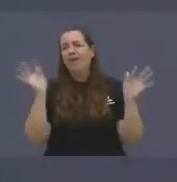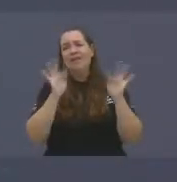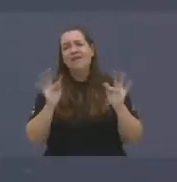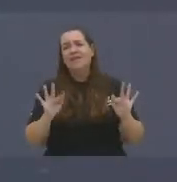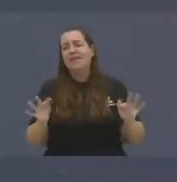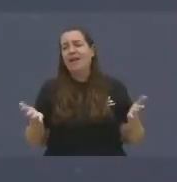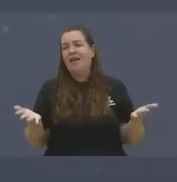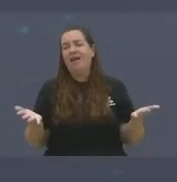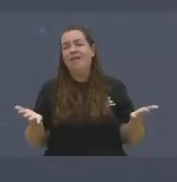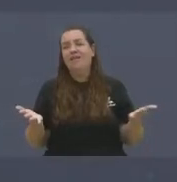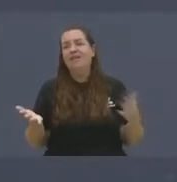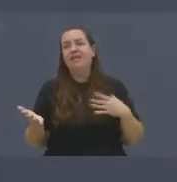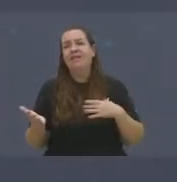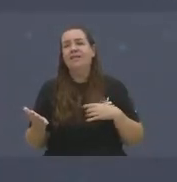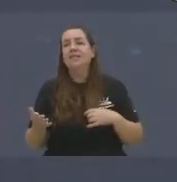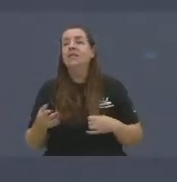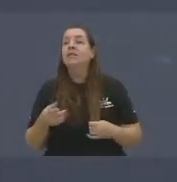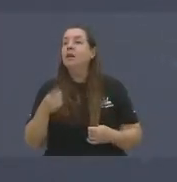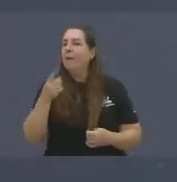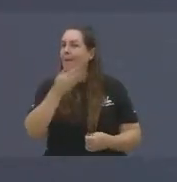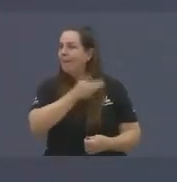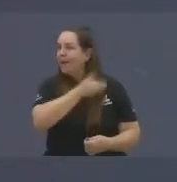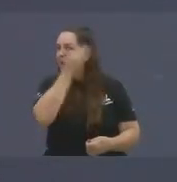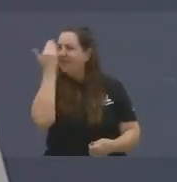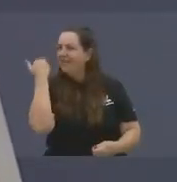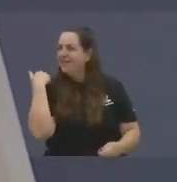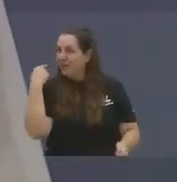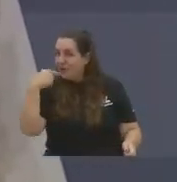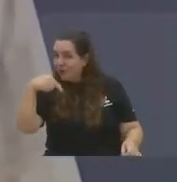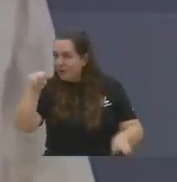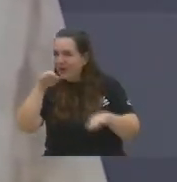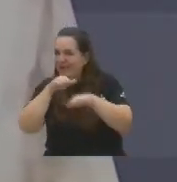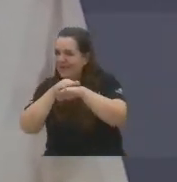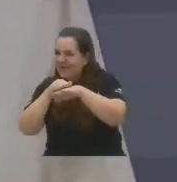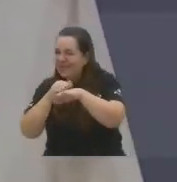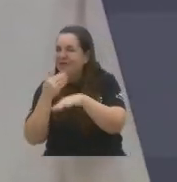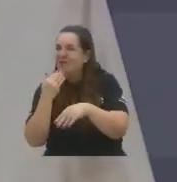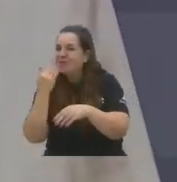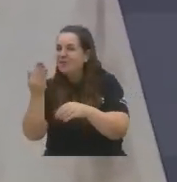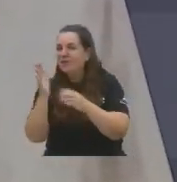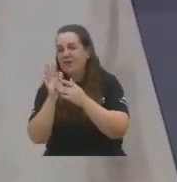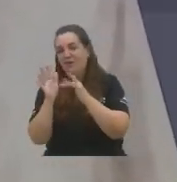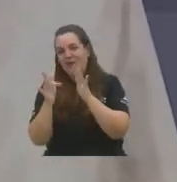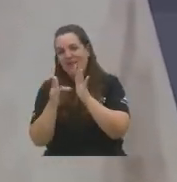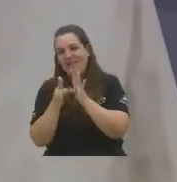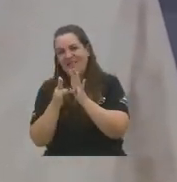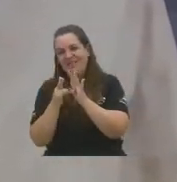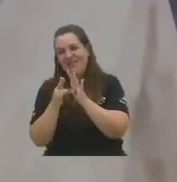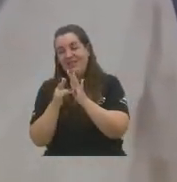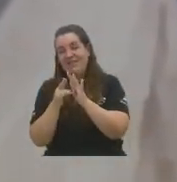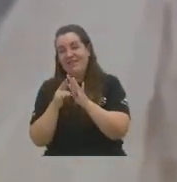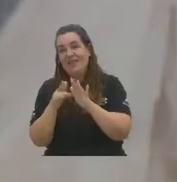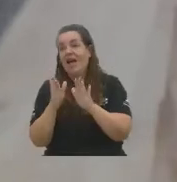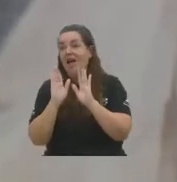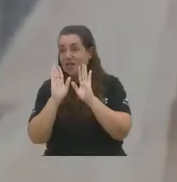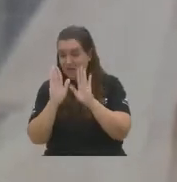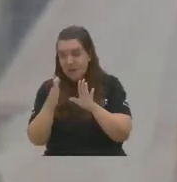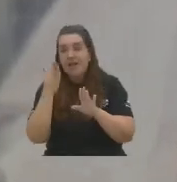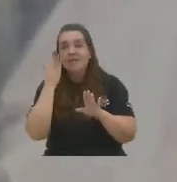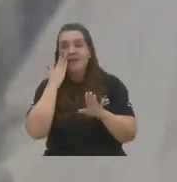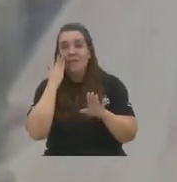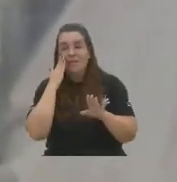felicidade, e Nossa Senhora foi esta mãe que já antecipou em